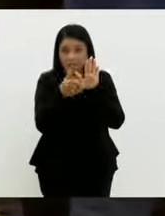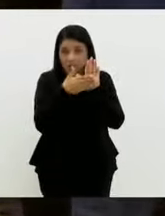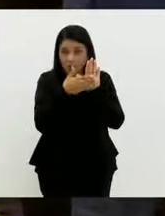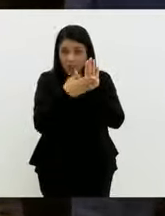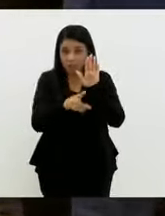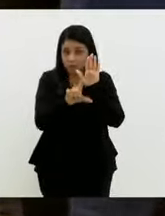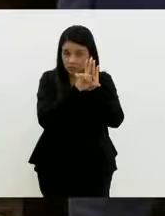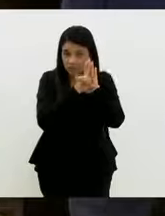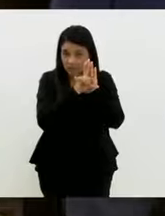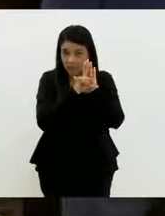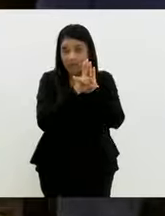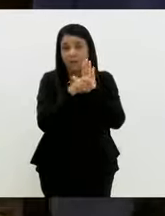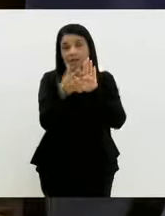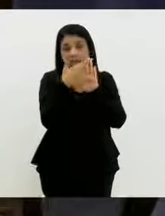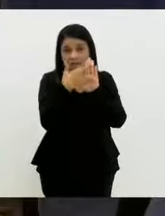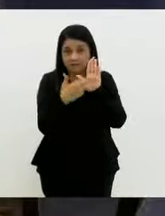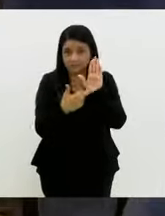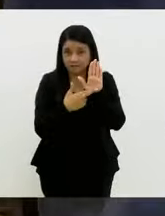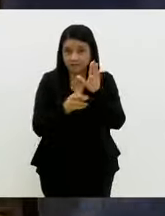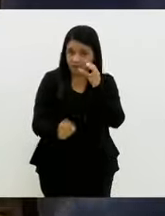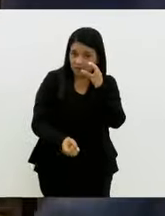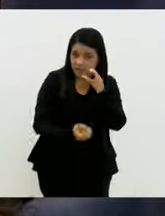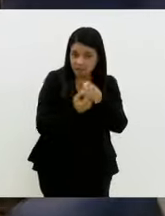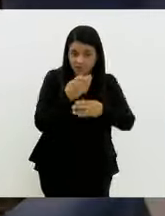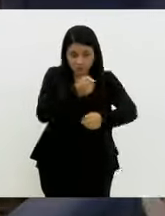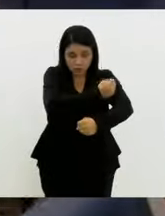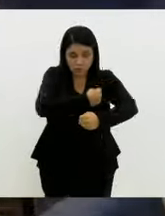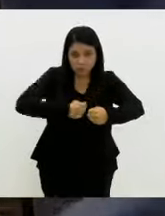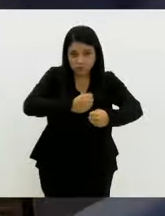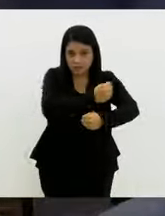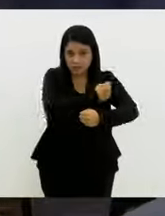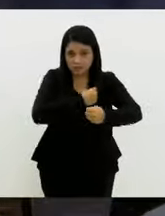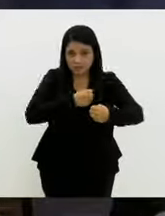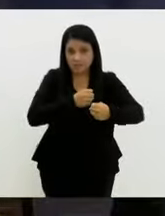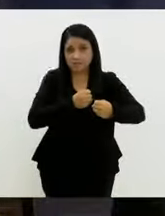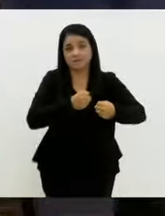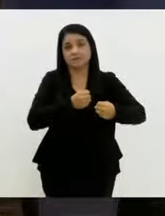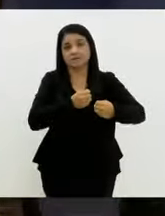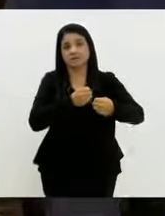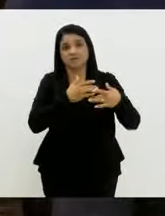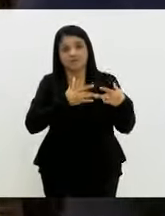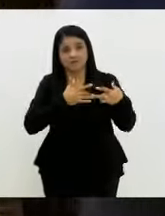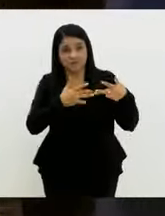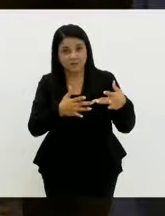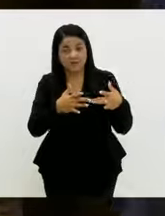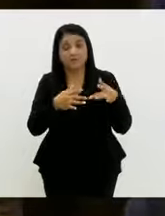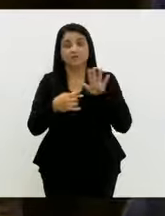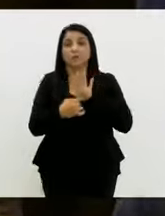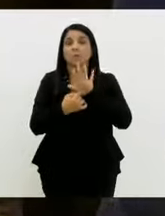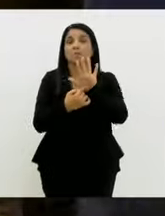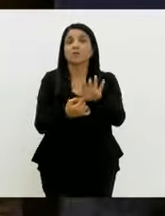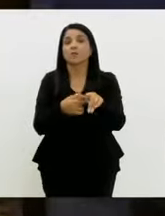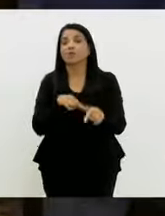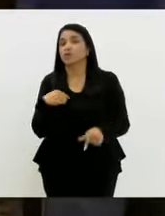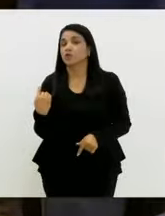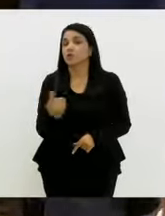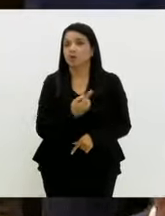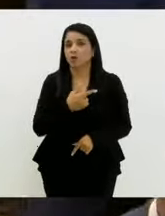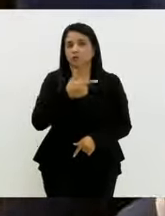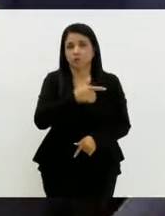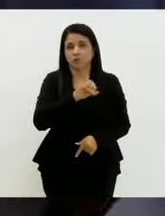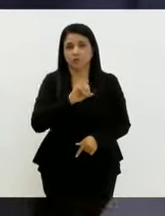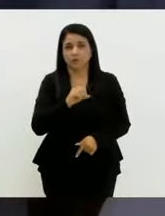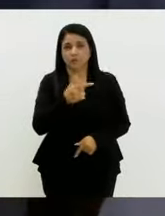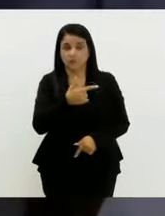que regulamenta a criação de cozinhas solidárias foi apresentada por nós em